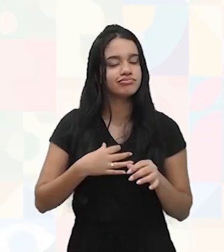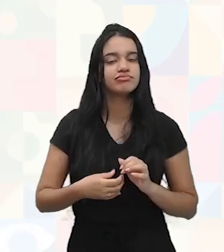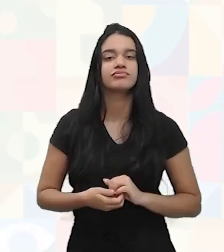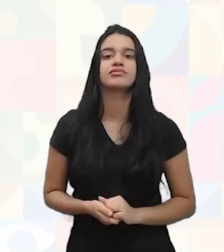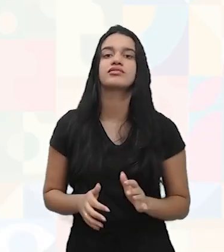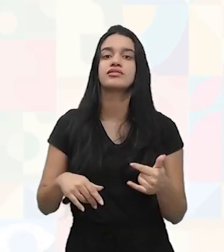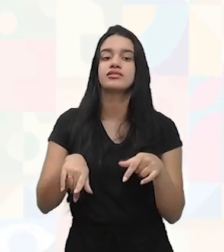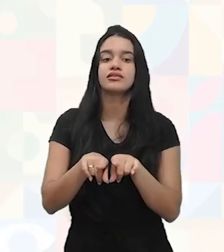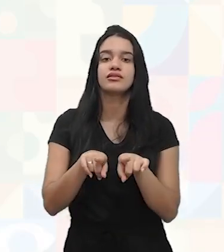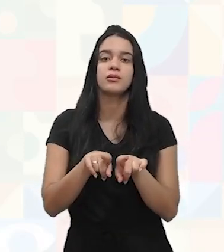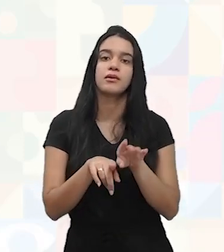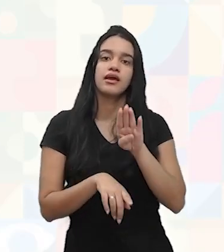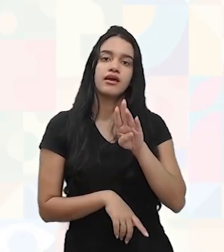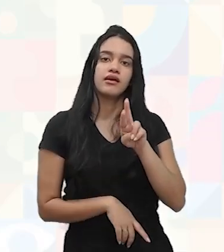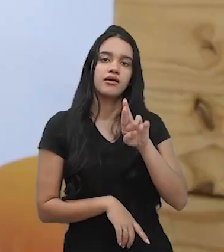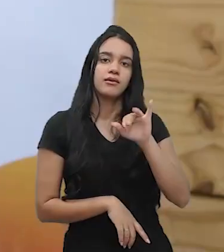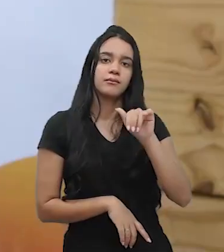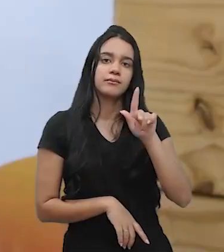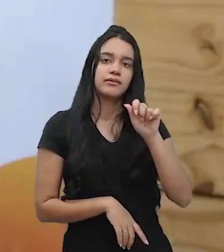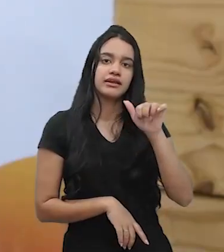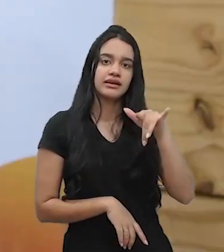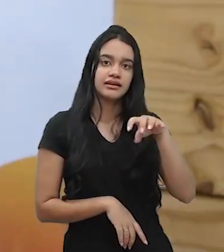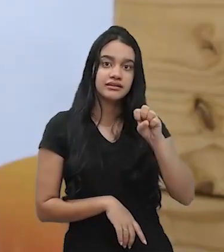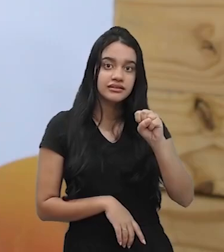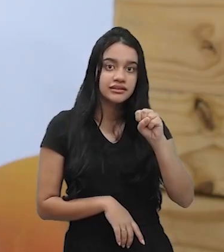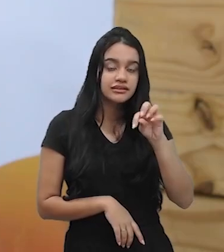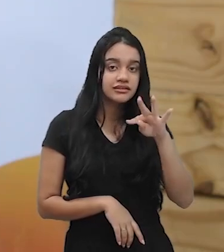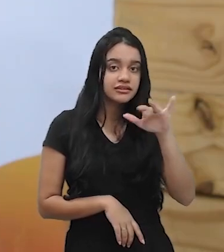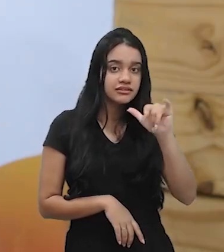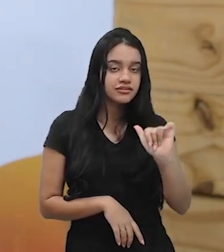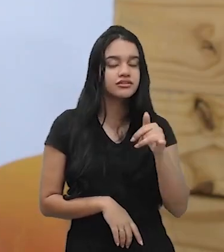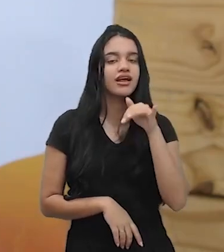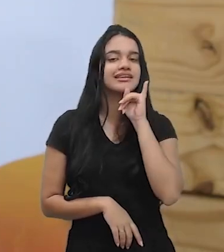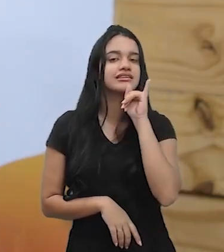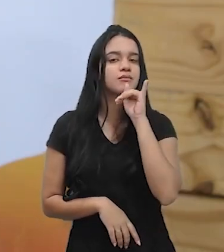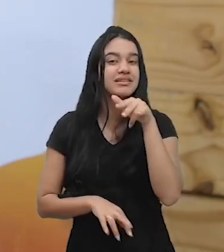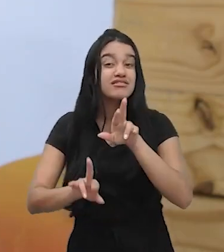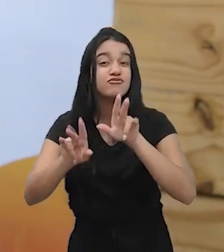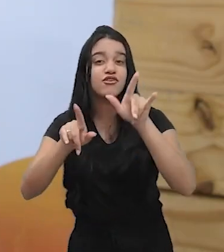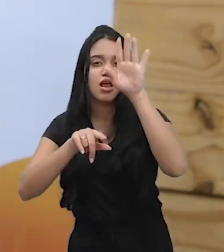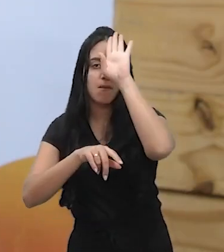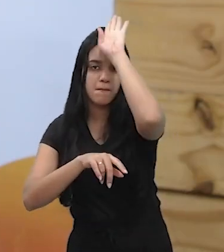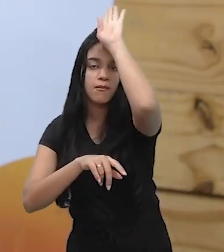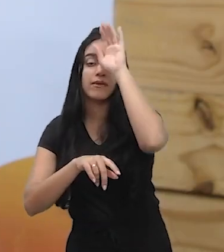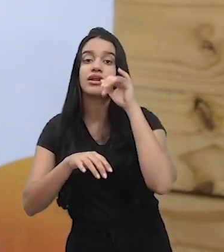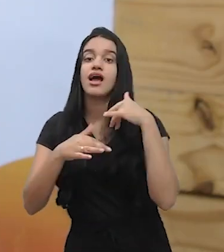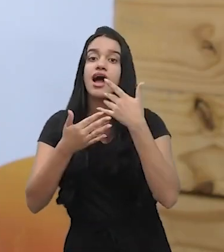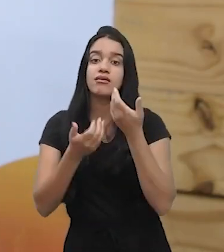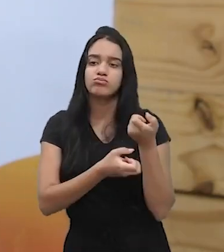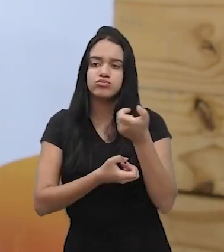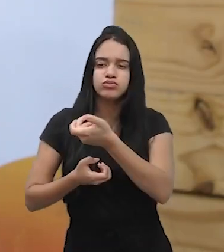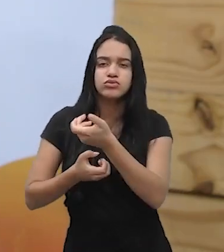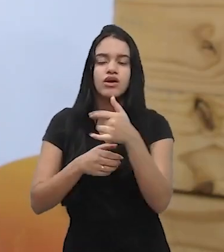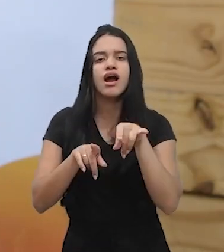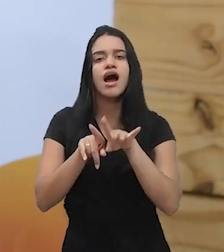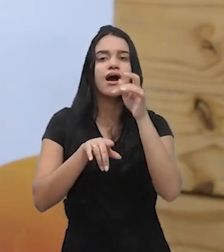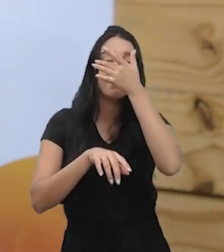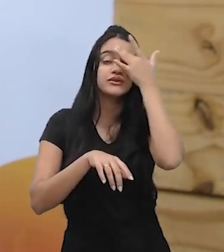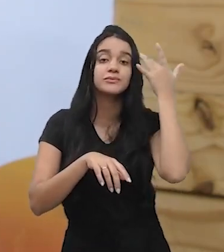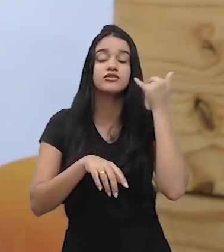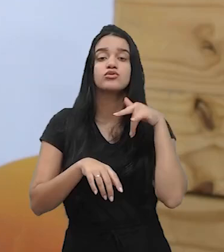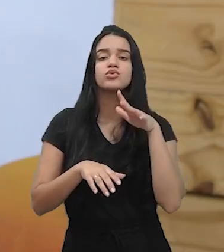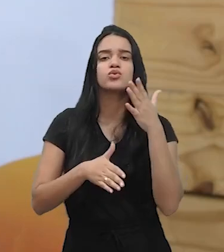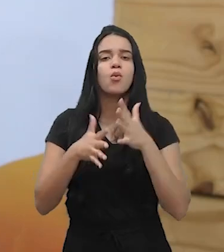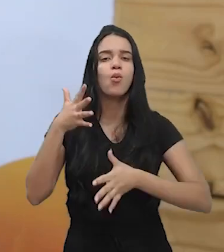que brigadista difere de bombeiro, bombeiro civil, por exemplo, né? As pessoas às vezes confundem, tá? O brigadista, ele